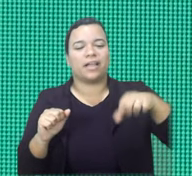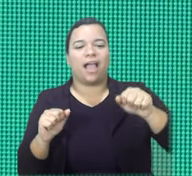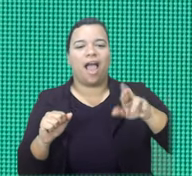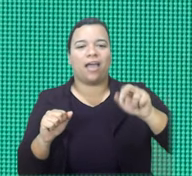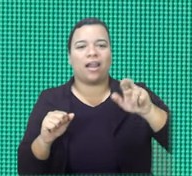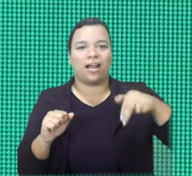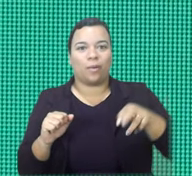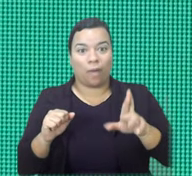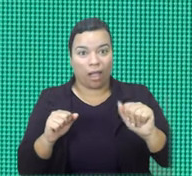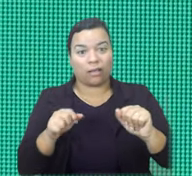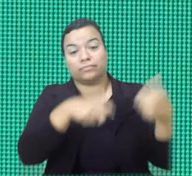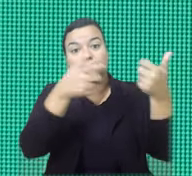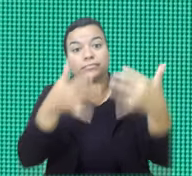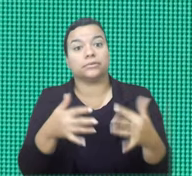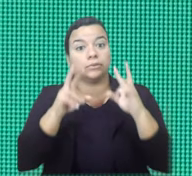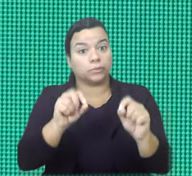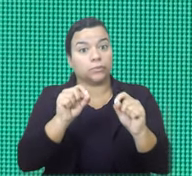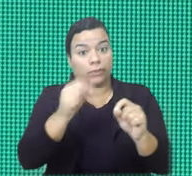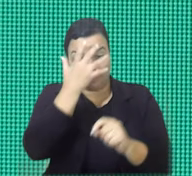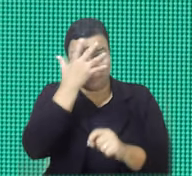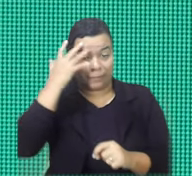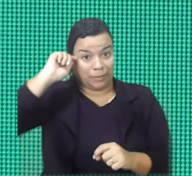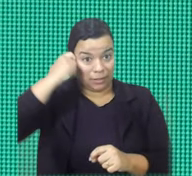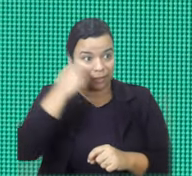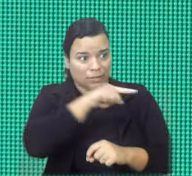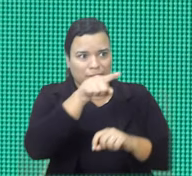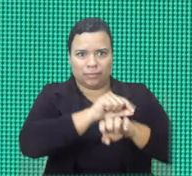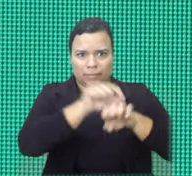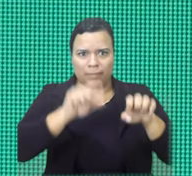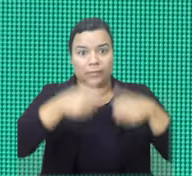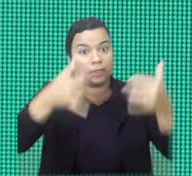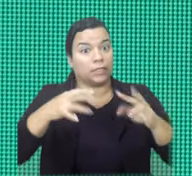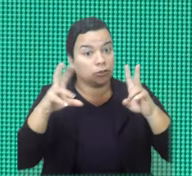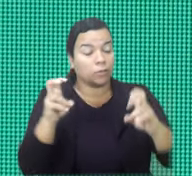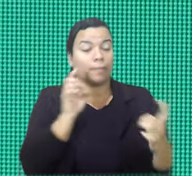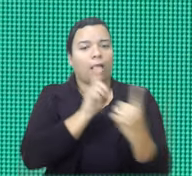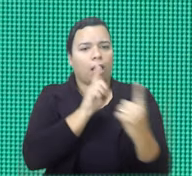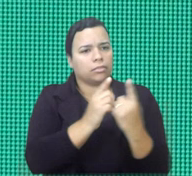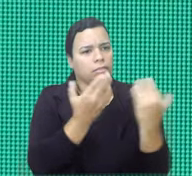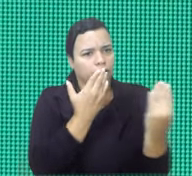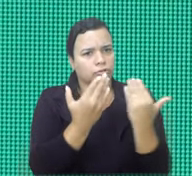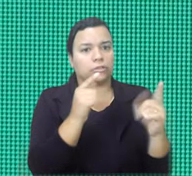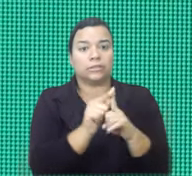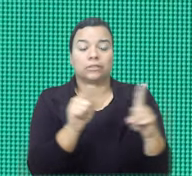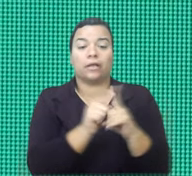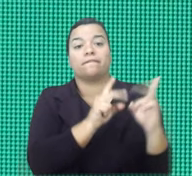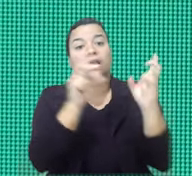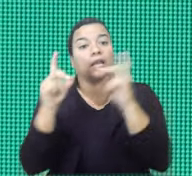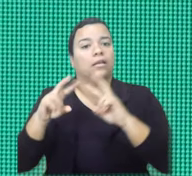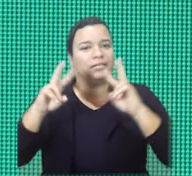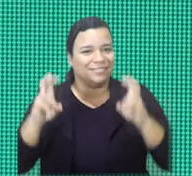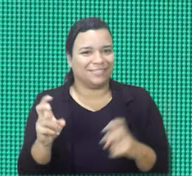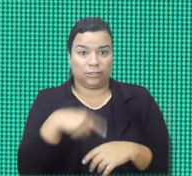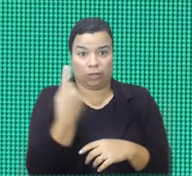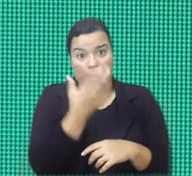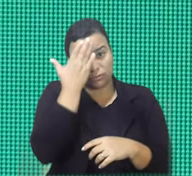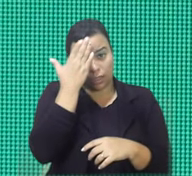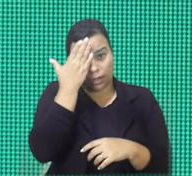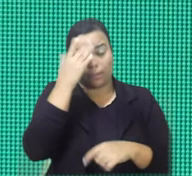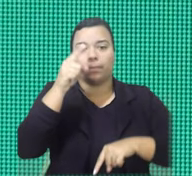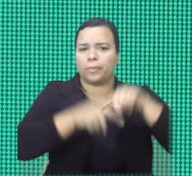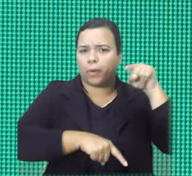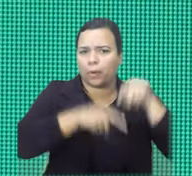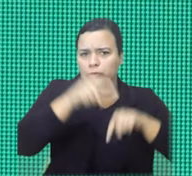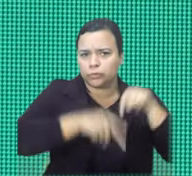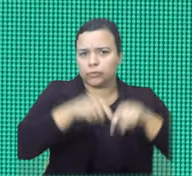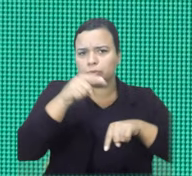tema é falar com os afroempreendedores sobre atendimento e vendas a gente sabe que os produtos eh